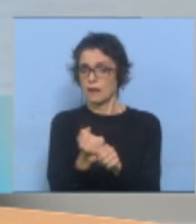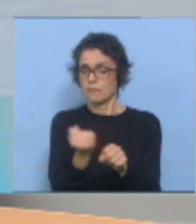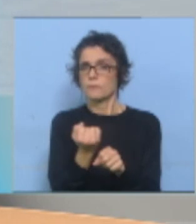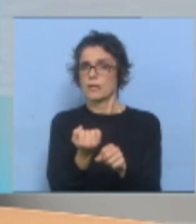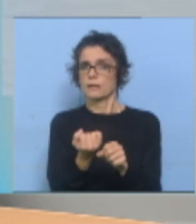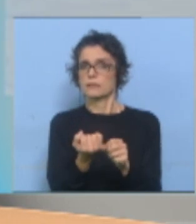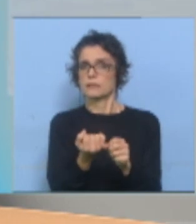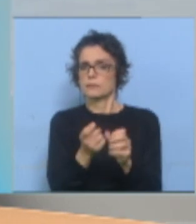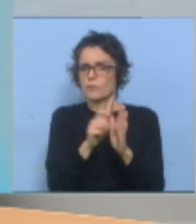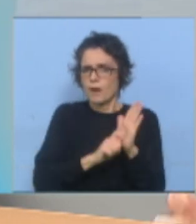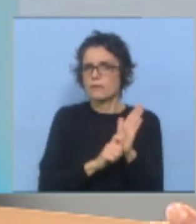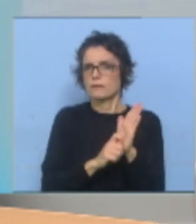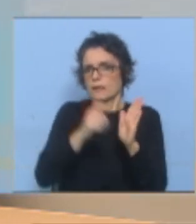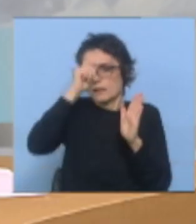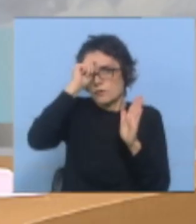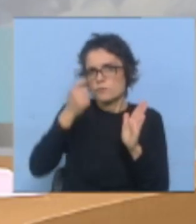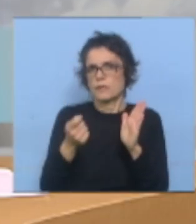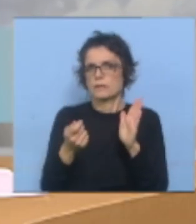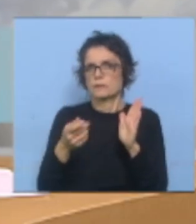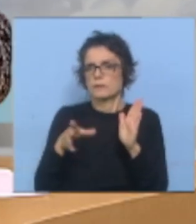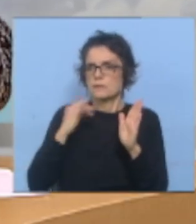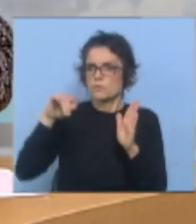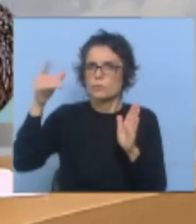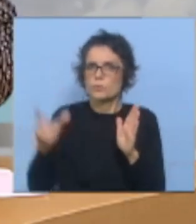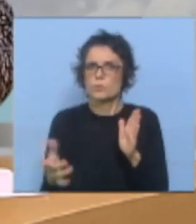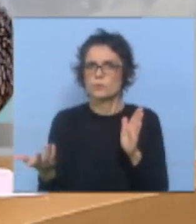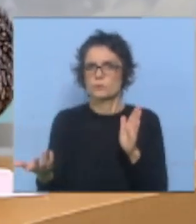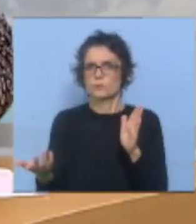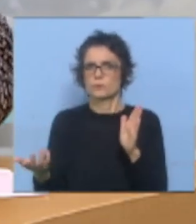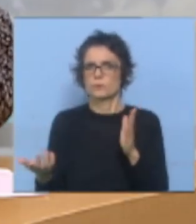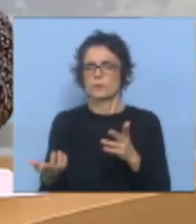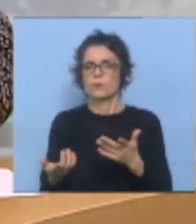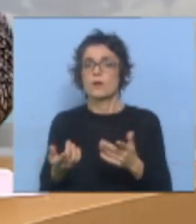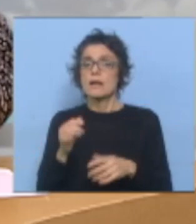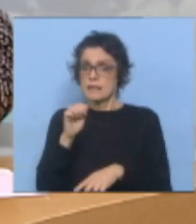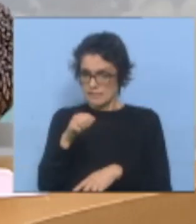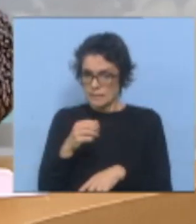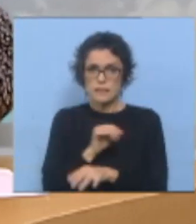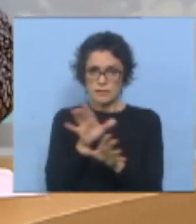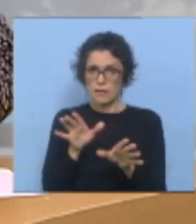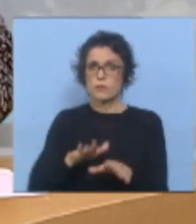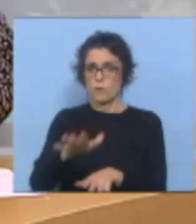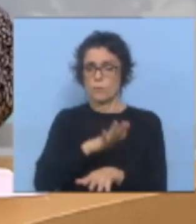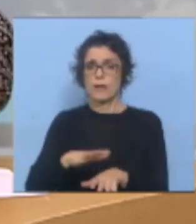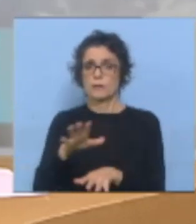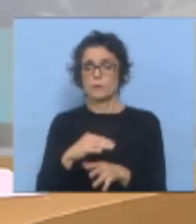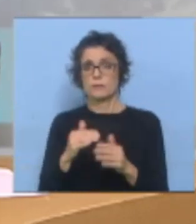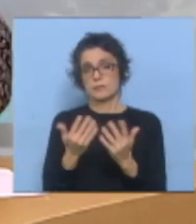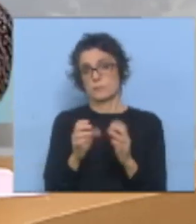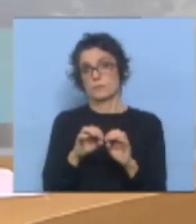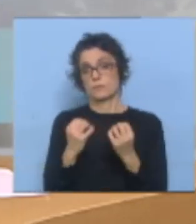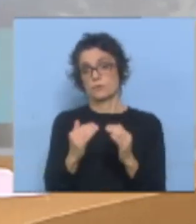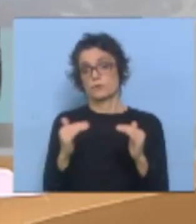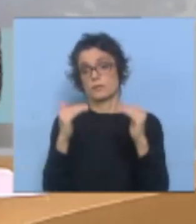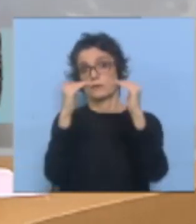promoção do bem comum, não é? E é sobretudo uma área de entrecruzamento social, ou seja, nós temos de facto o